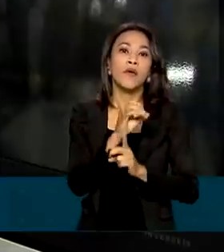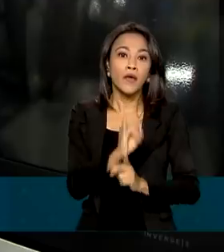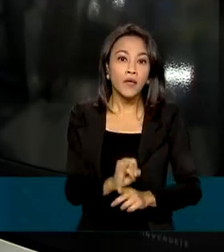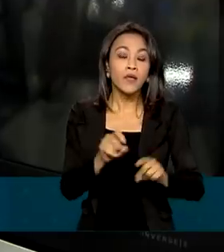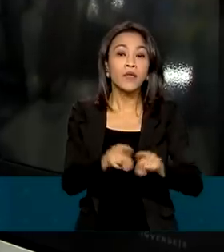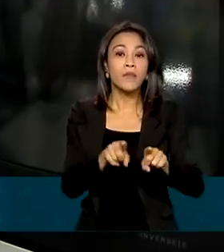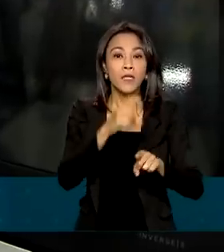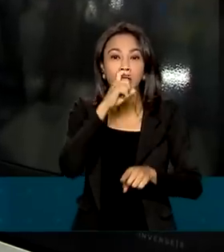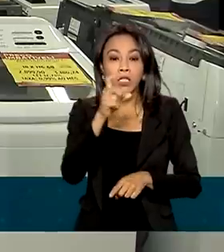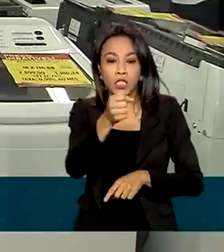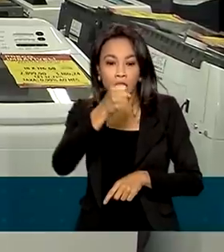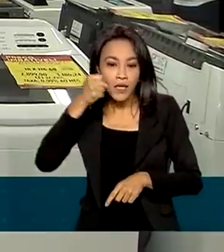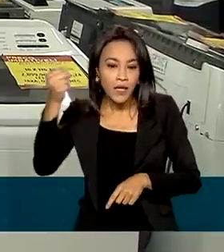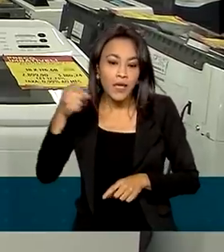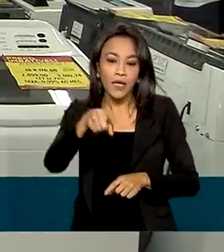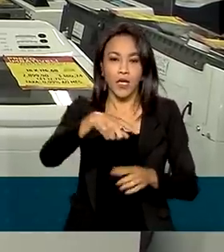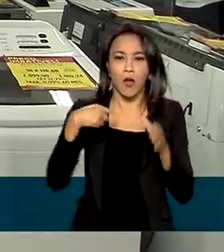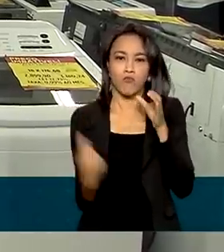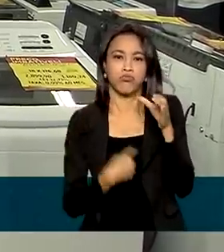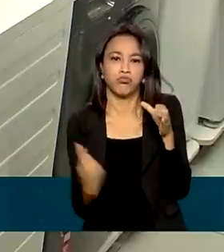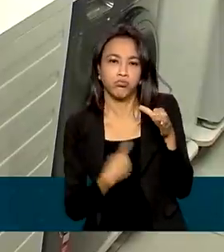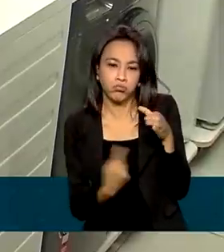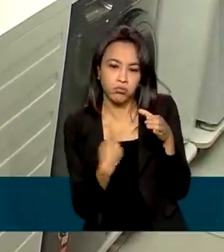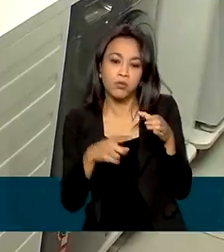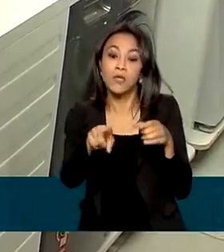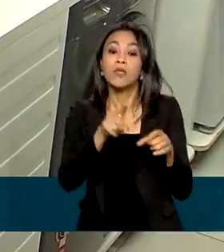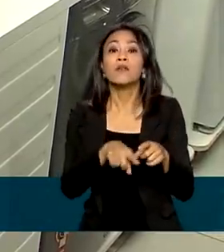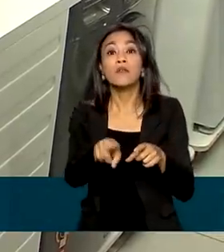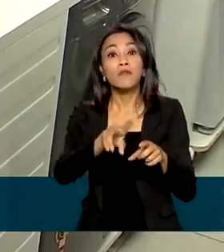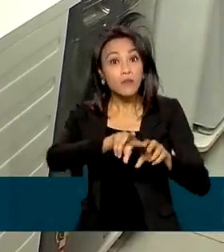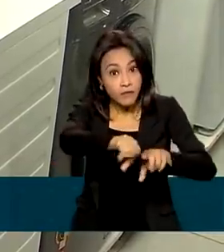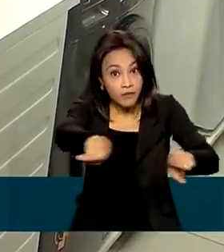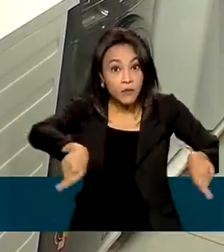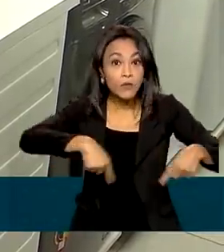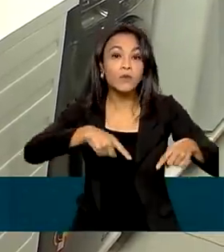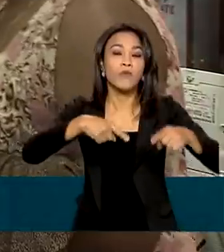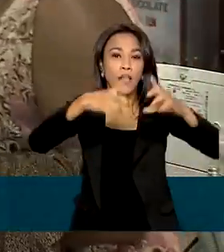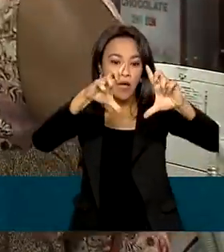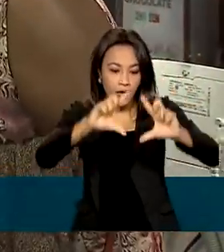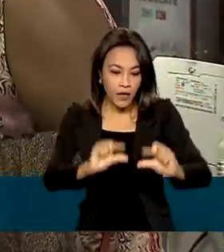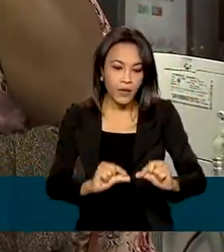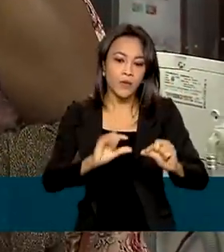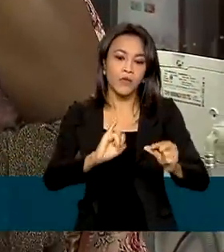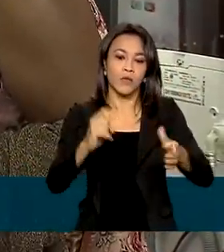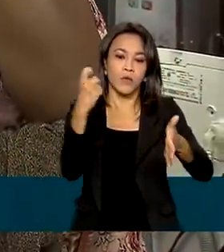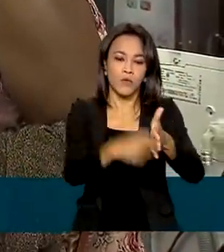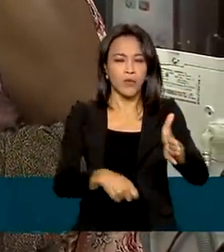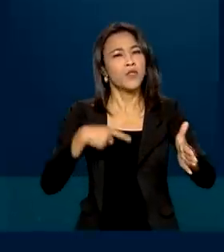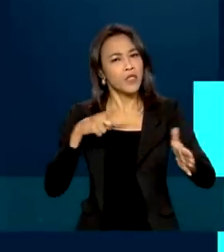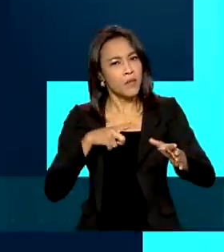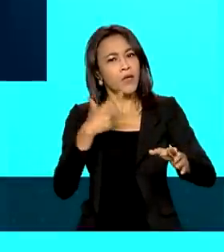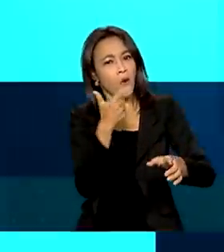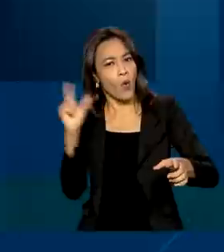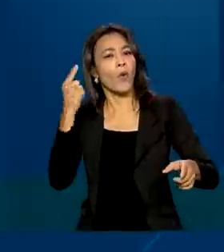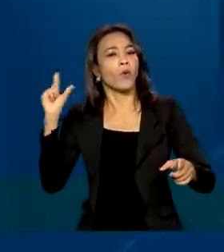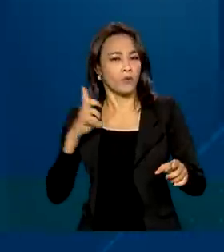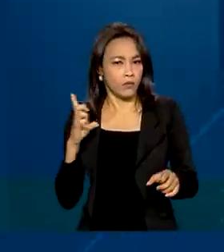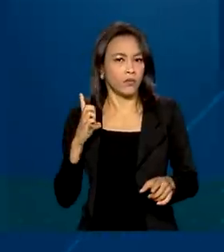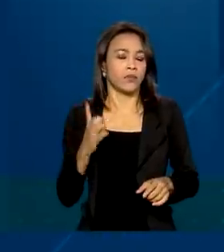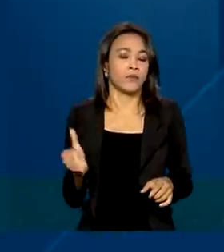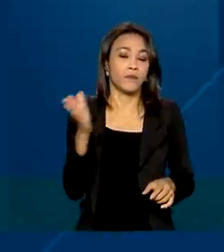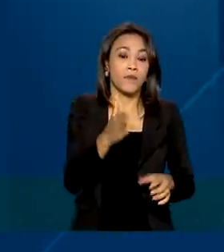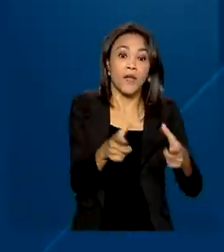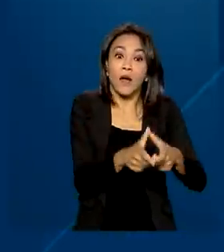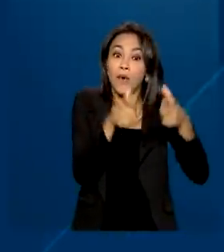branca, como geladeiras, máquinas de lavar roupa e secadoras, além de outros itens industrializados. Para a maior parte